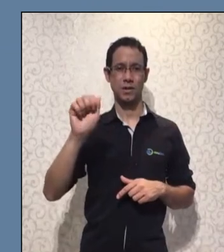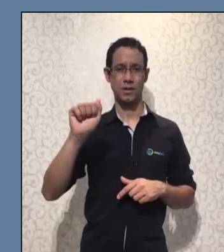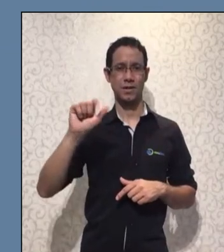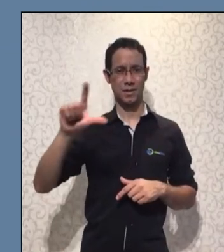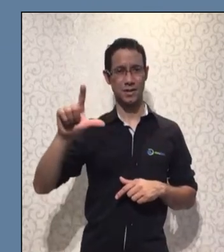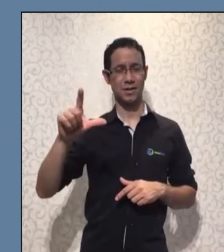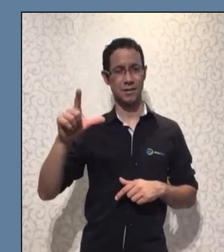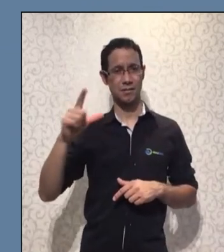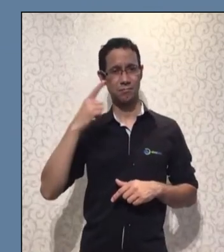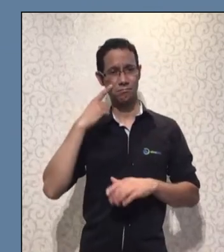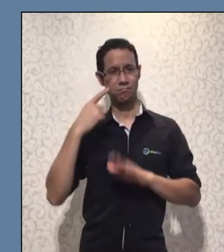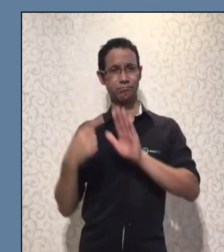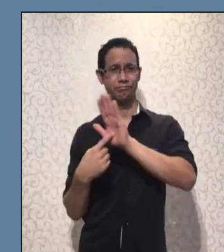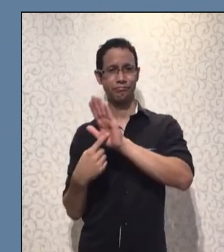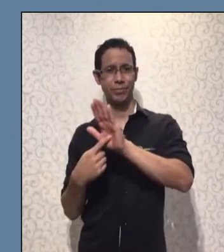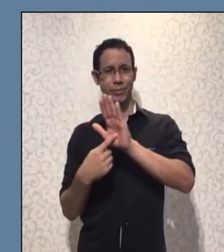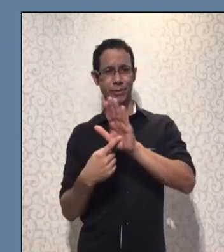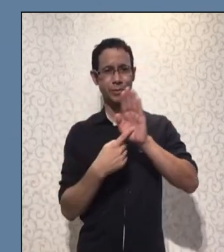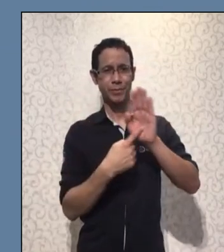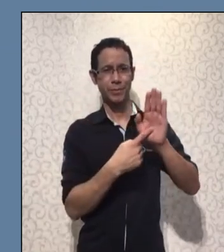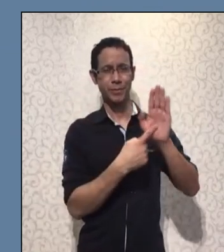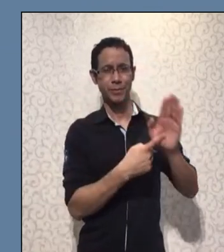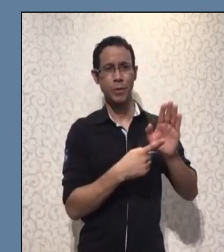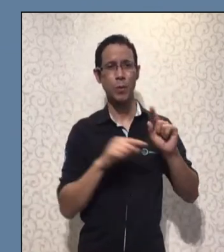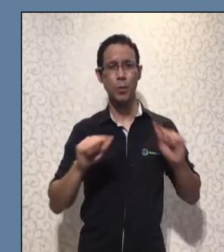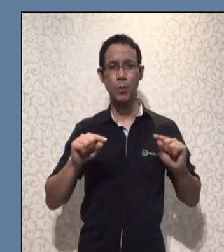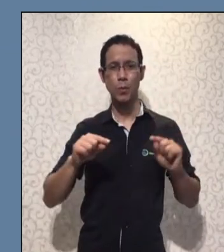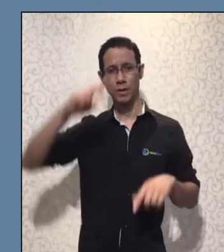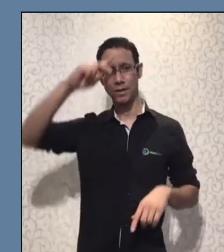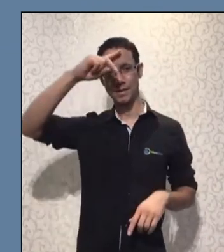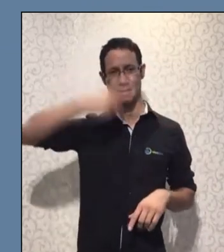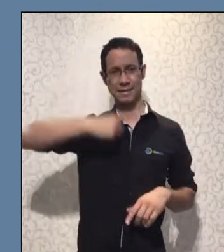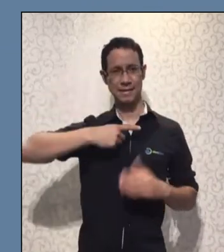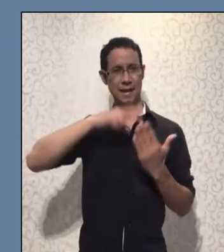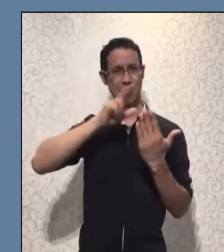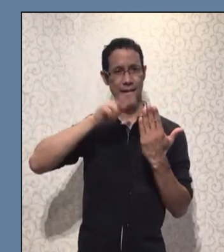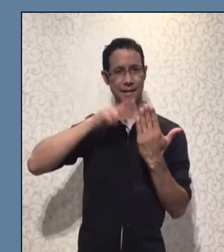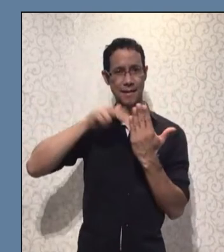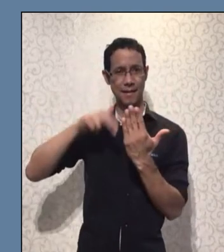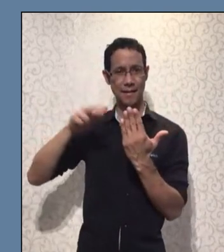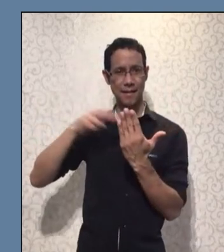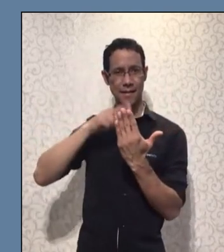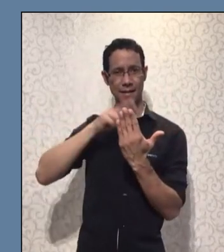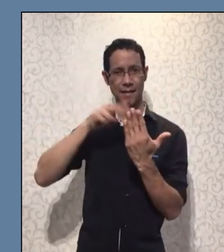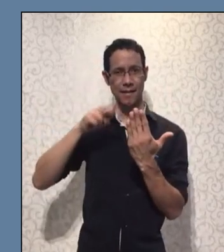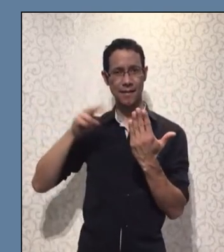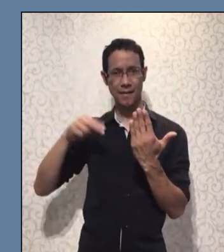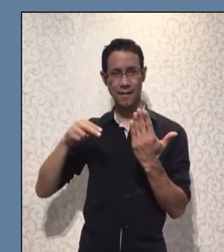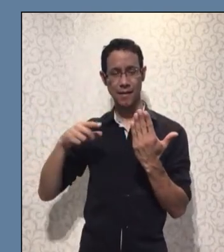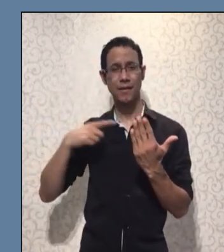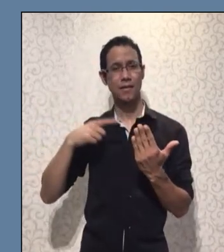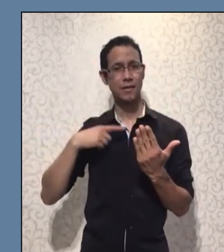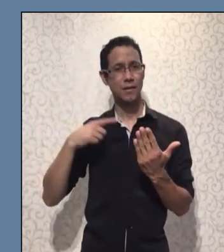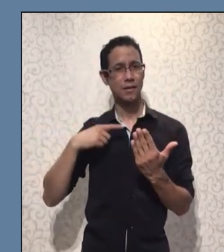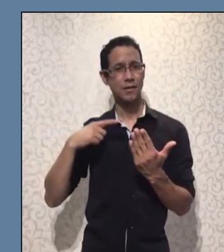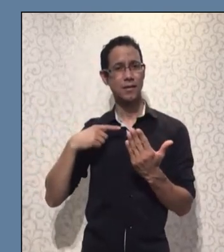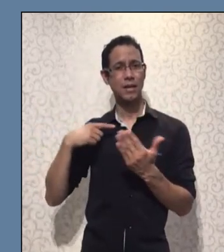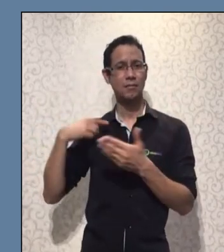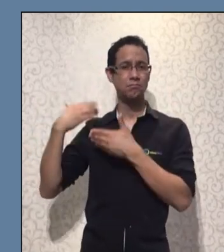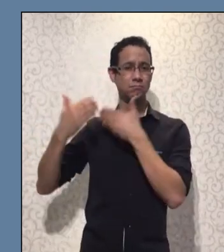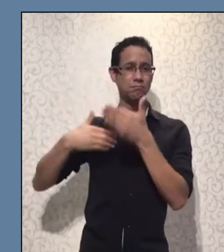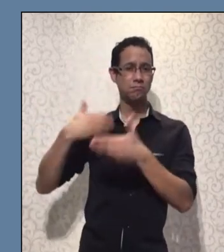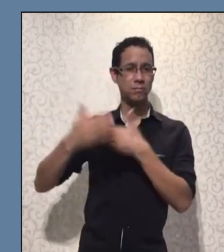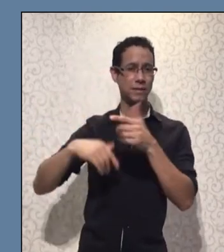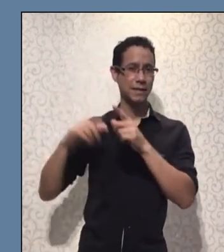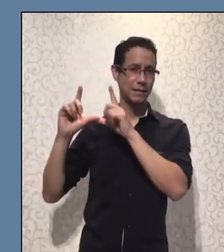mostrando que a questão do autorretrato era algo que vinha da grande tradição da arte europeia e